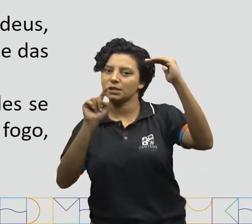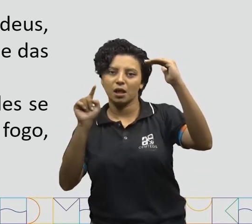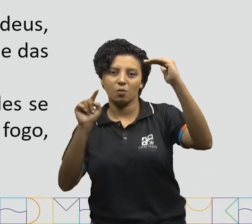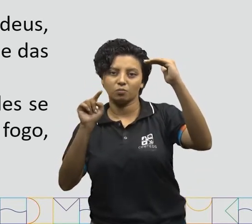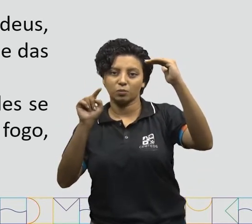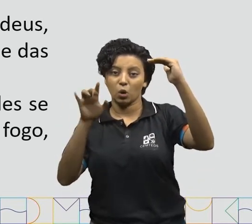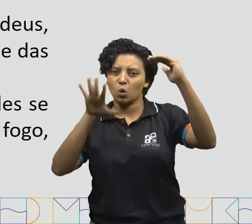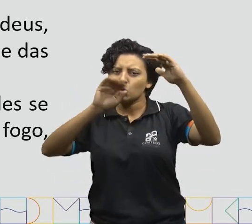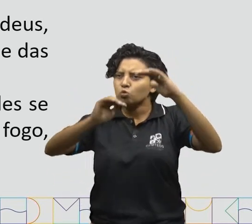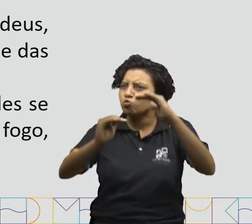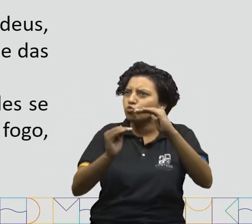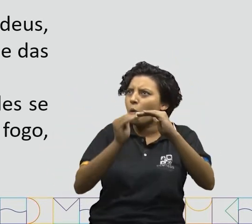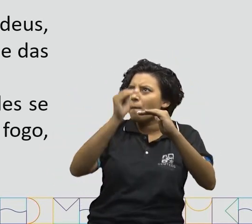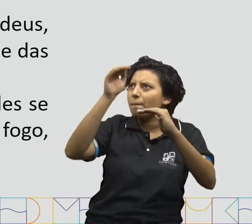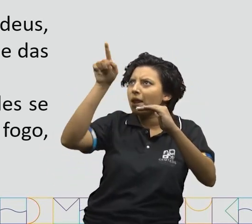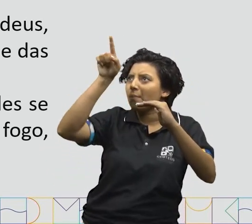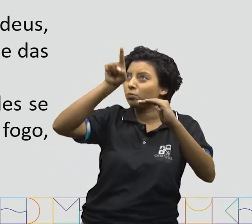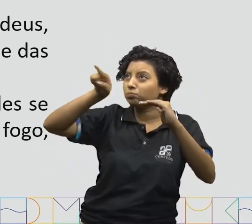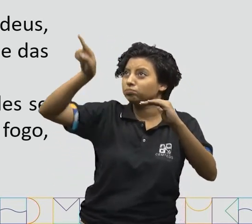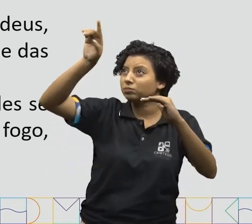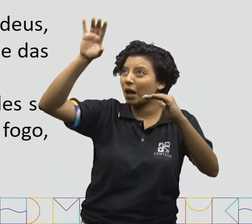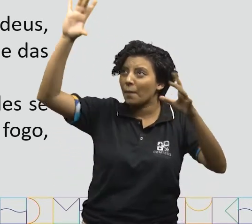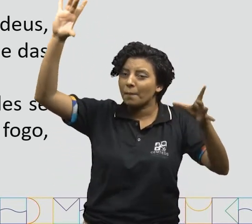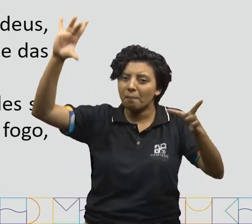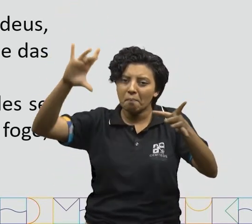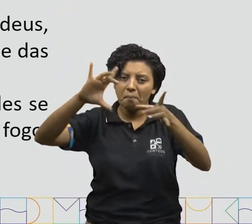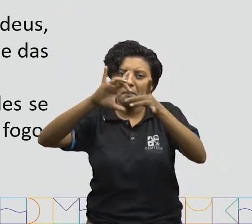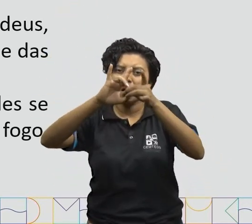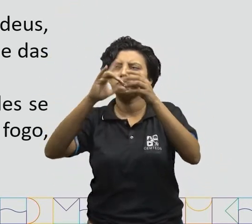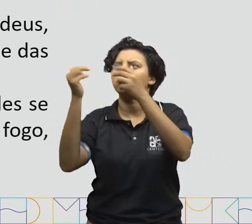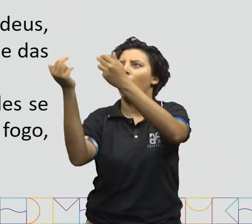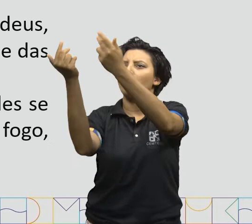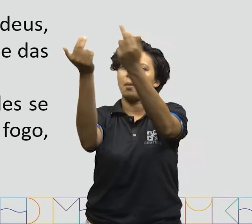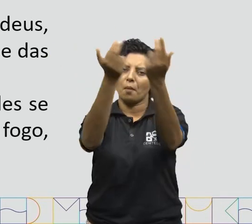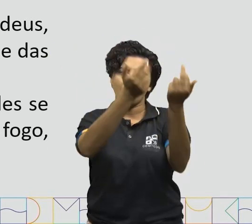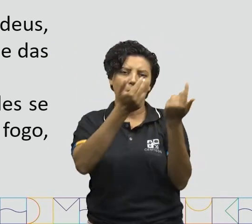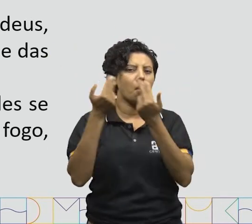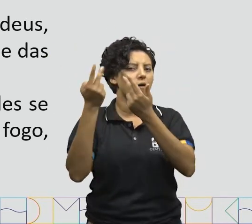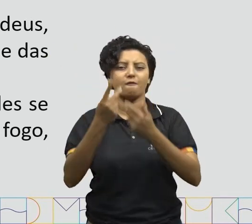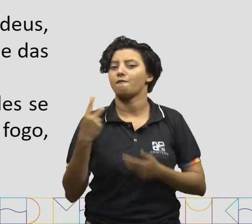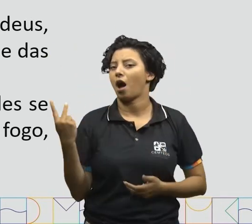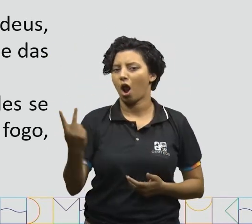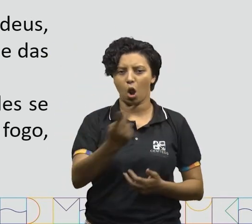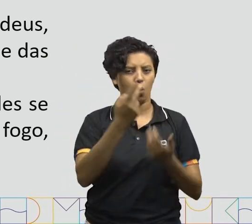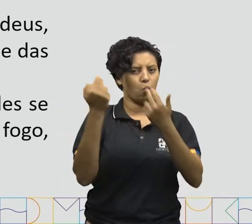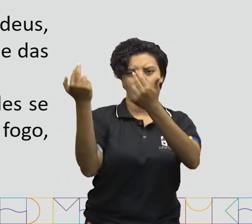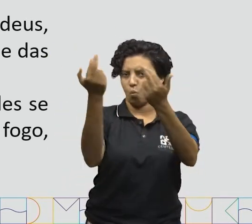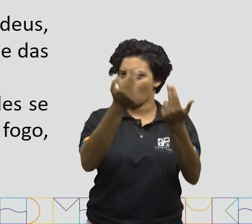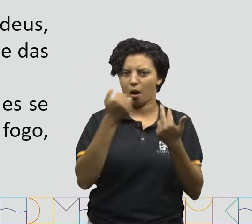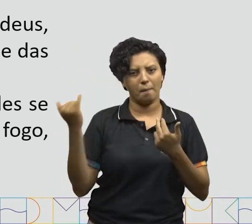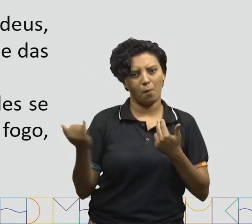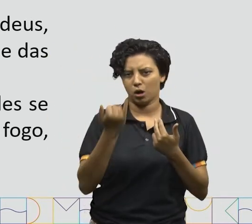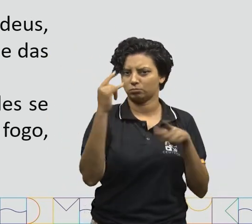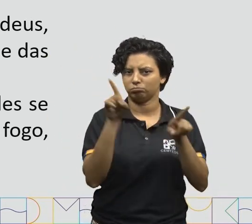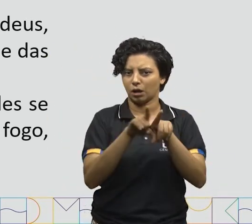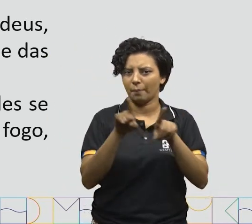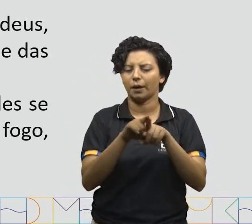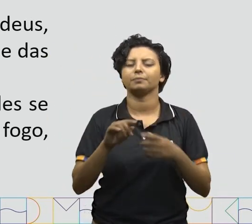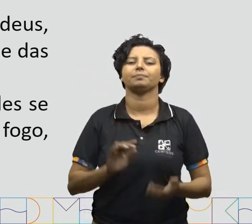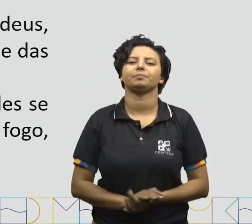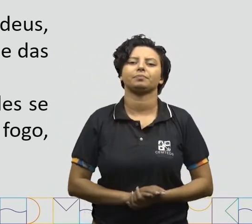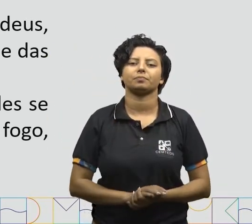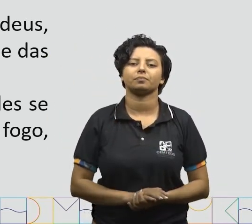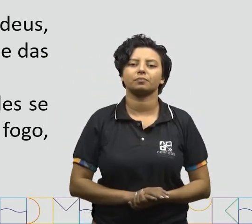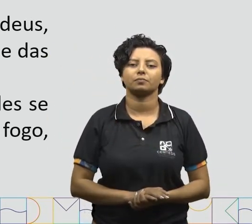que o Ser Supremo e toda a natureza tivessem o mesmo valor e a mesma importância. Vamos para a próxima